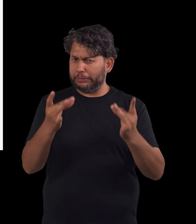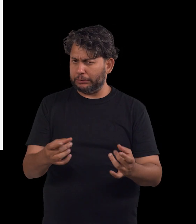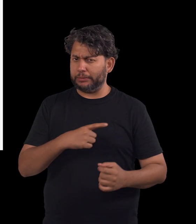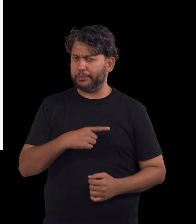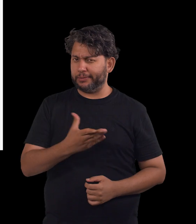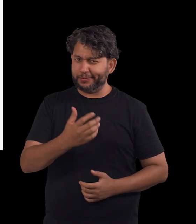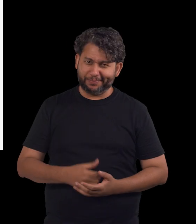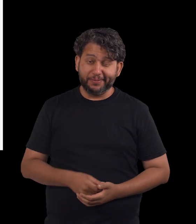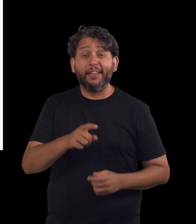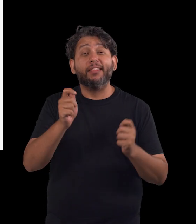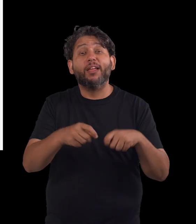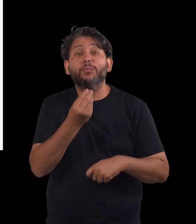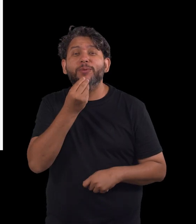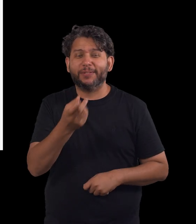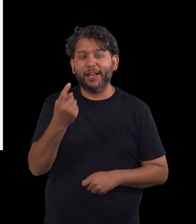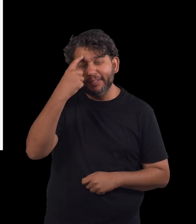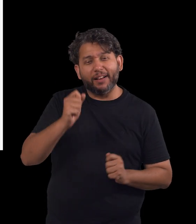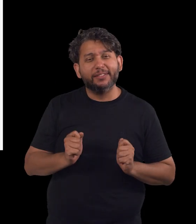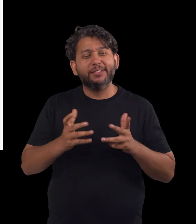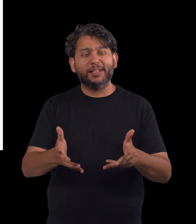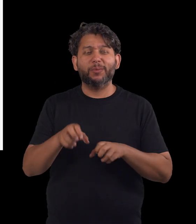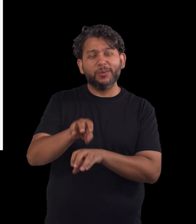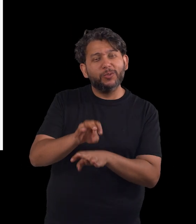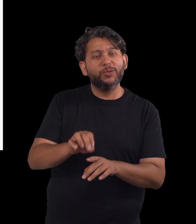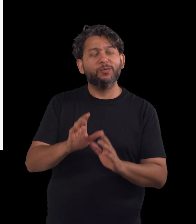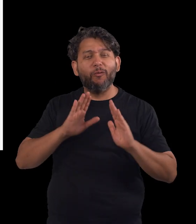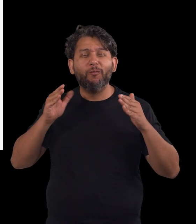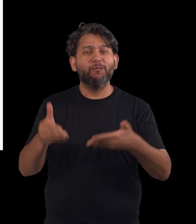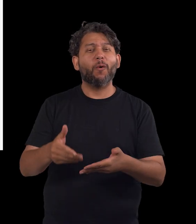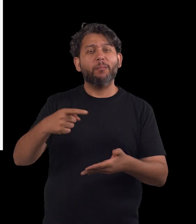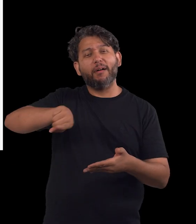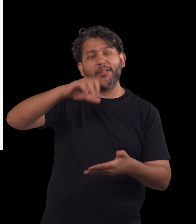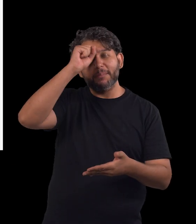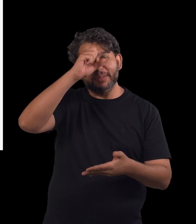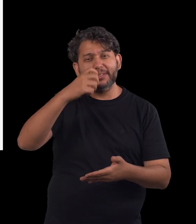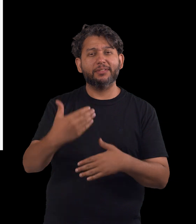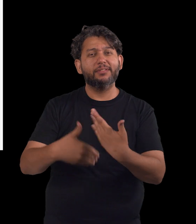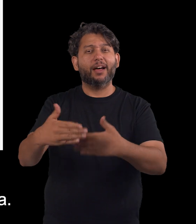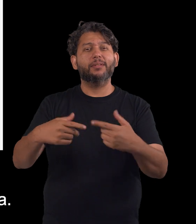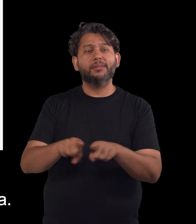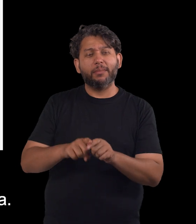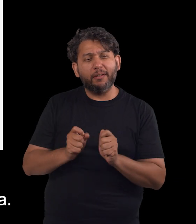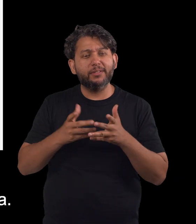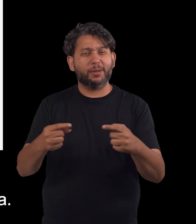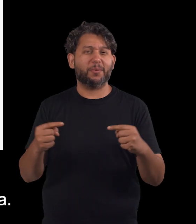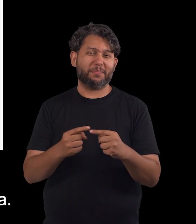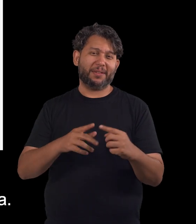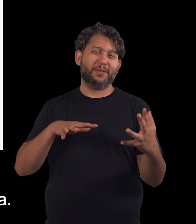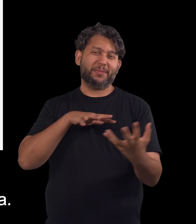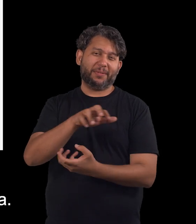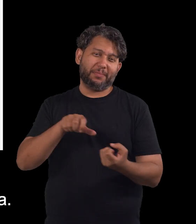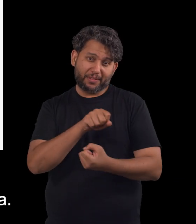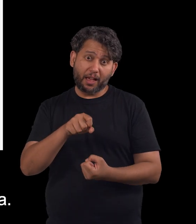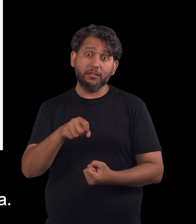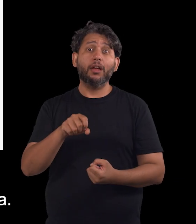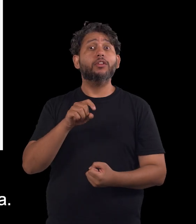informações minuciosas, que possibilitam inovadoras ações educativas voltadas para o aprendizado e para as ações sustentáveis